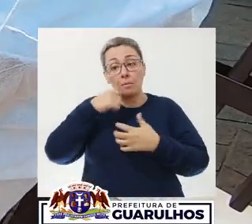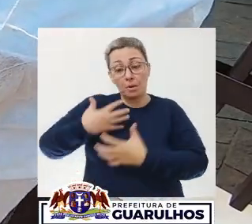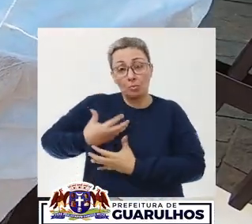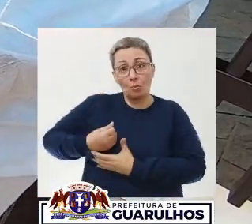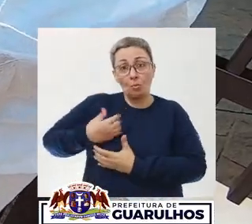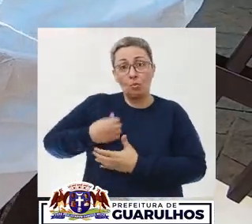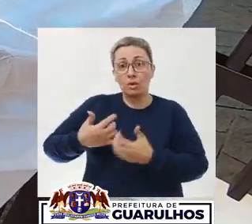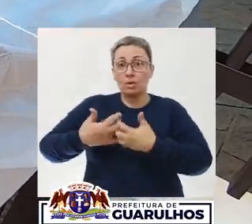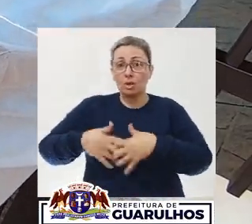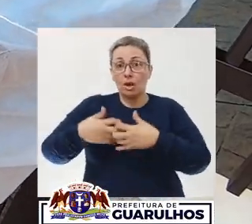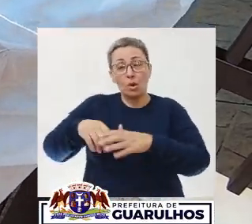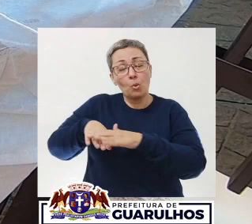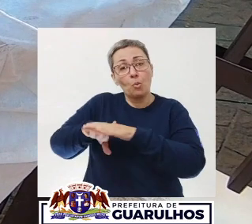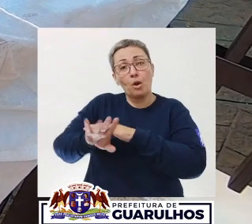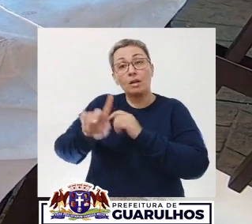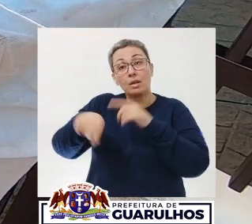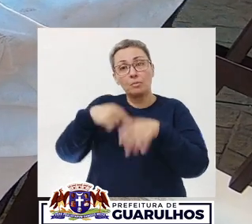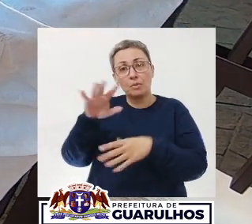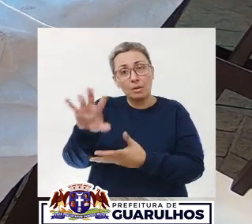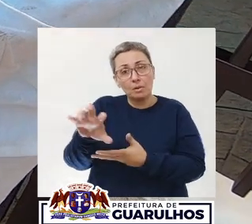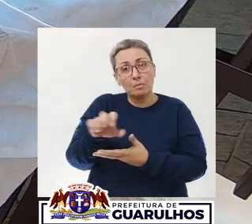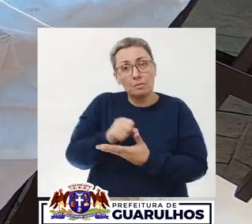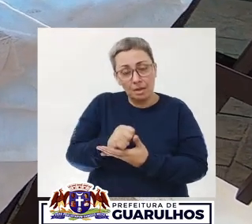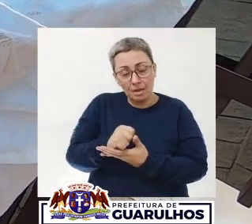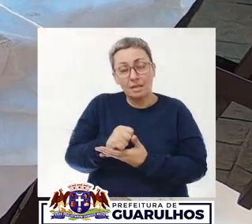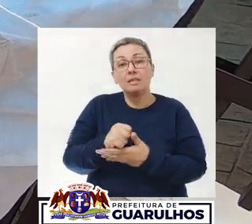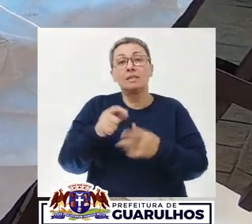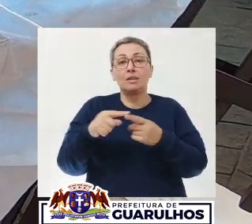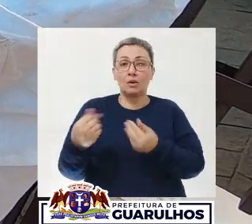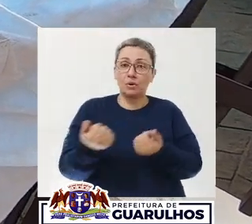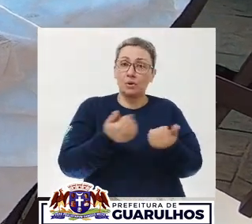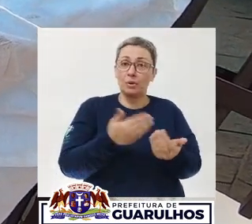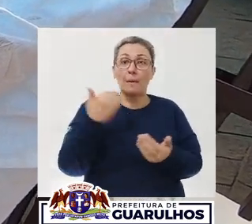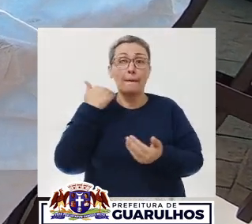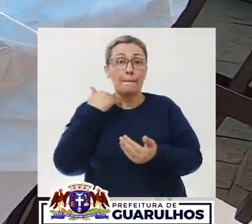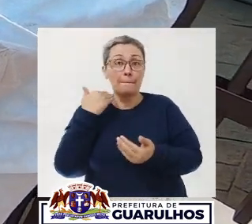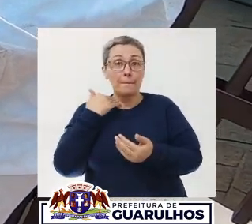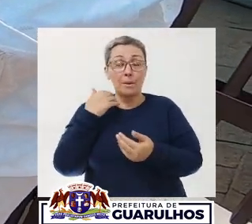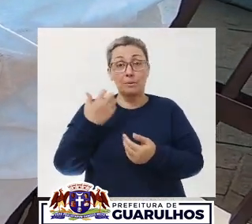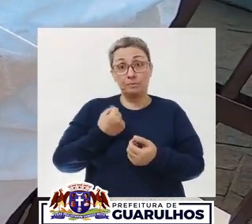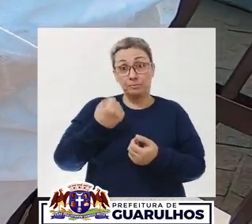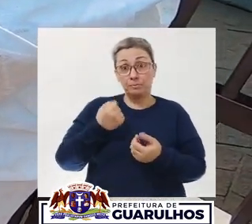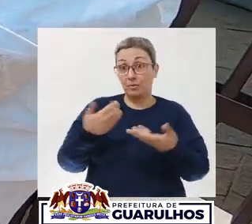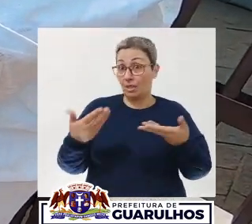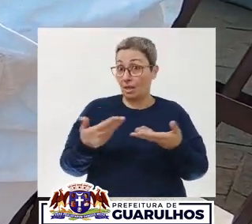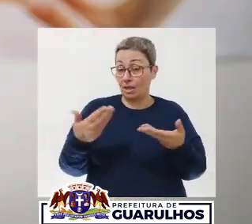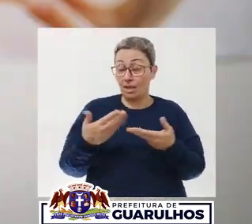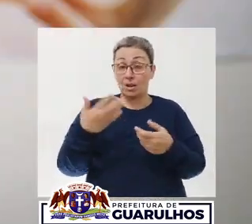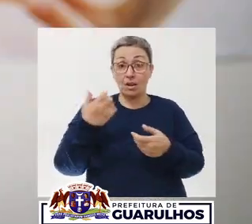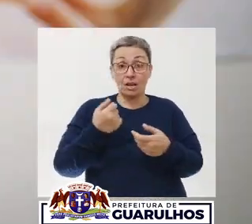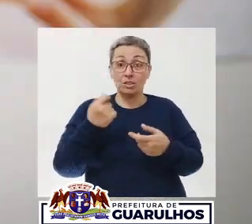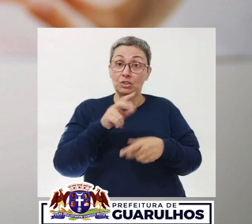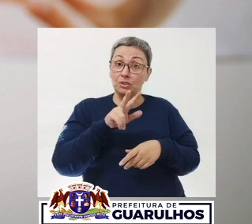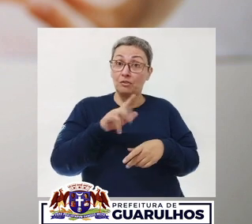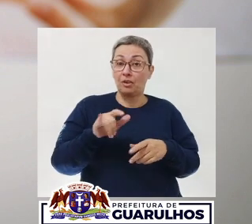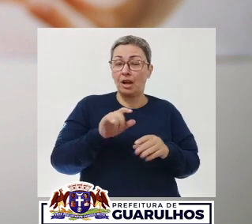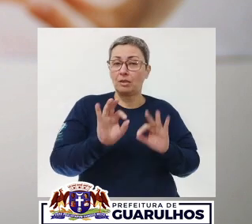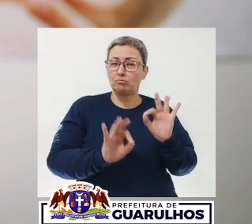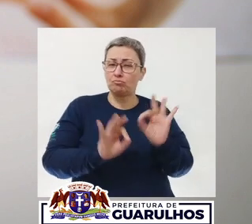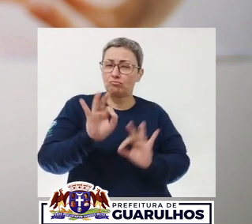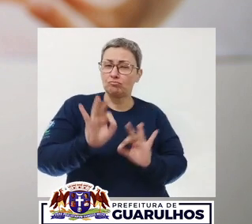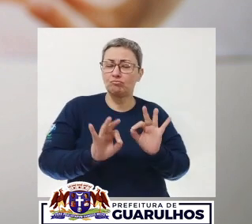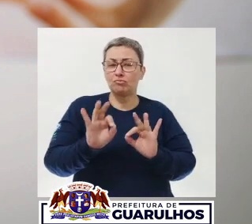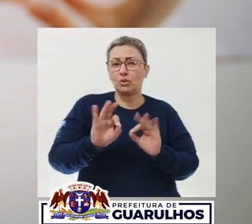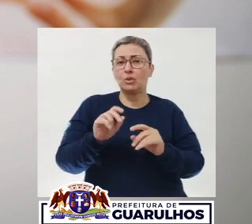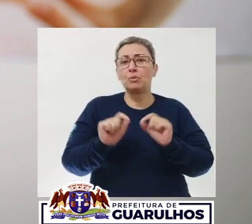A mãe ordenha esse leite, armazena e nós passamos e recolhemos esse leite, trazemos aqui para o banco de leite. Aqui esse leite vai passar